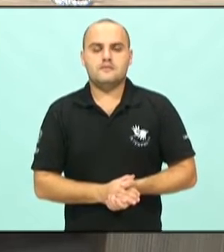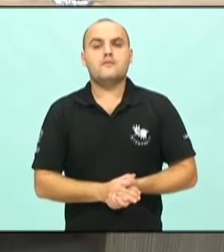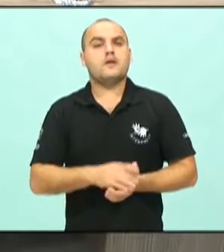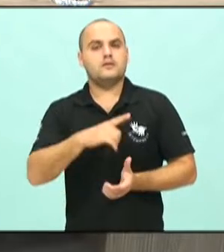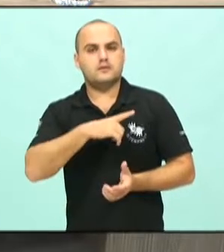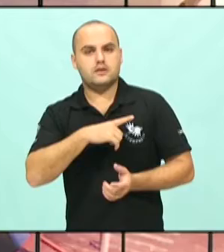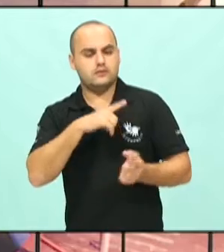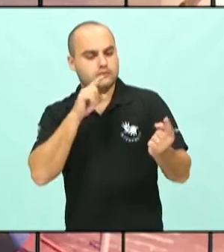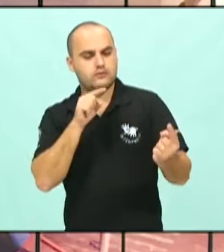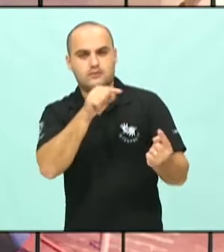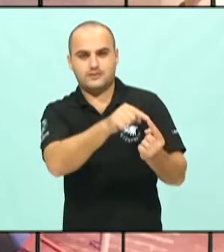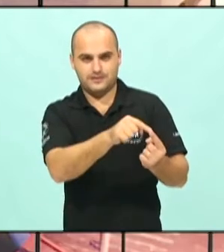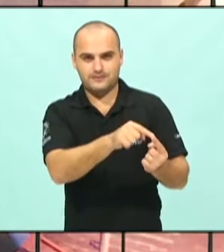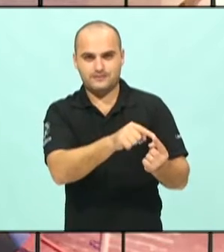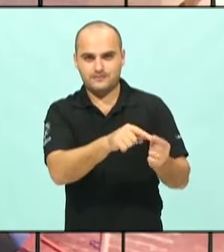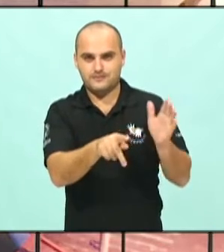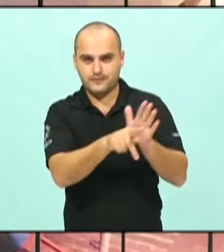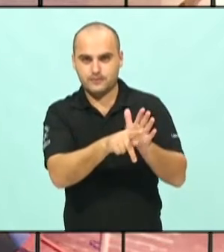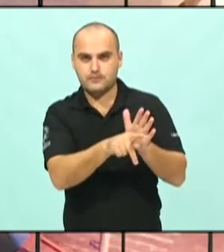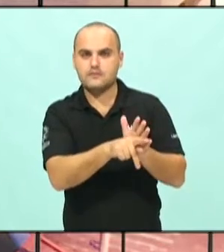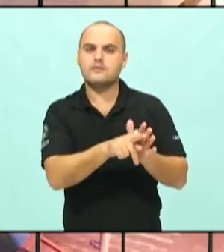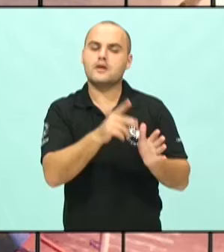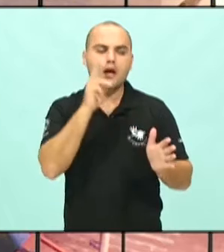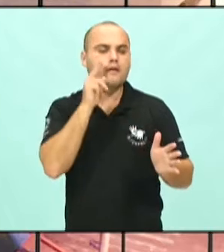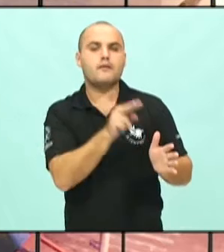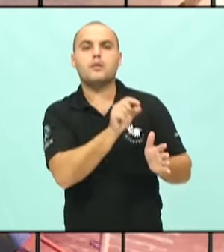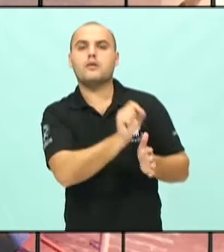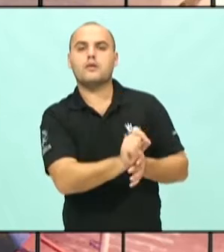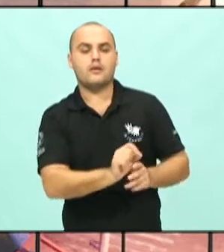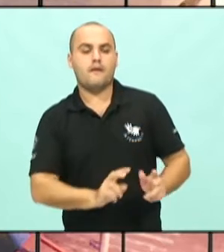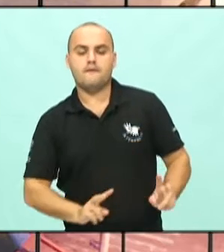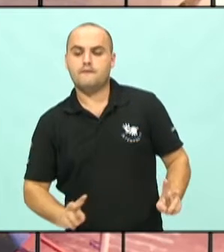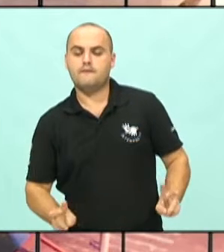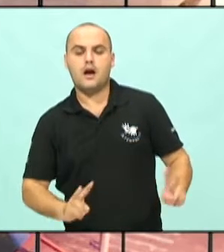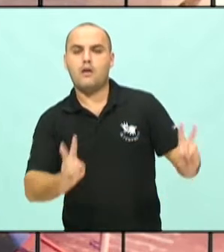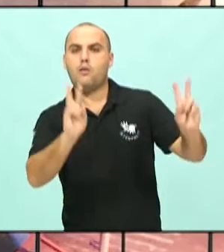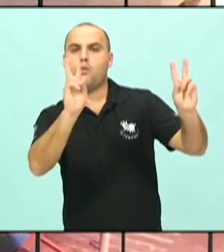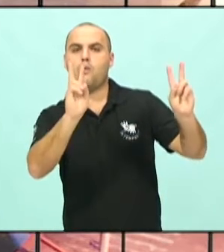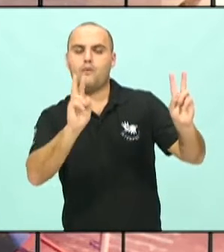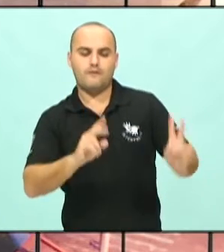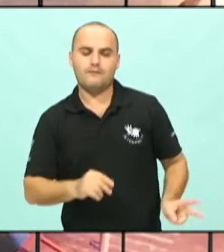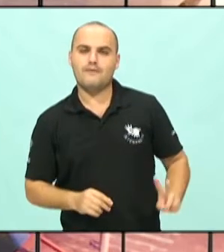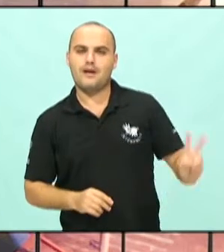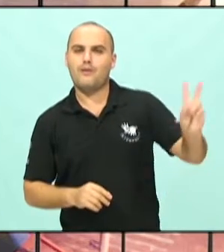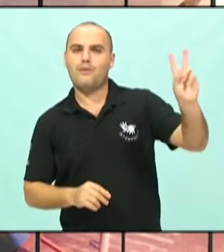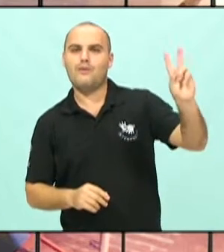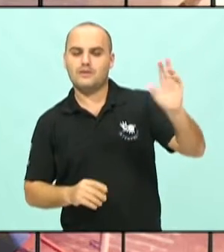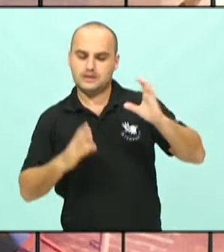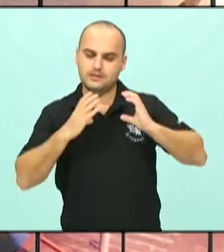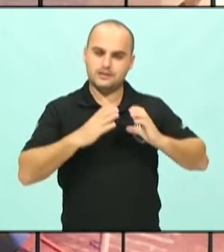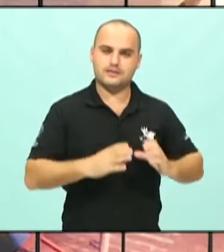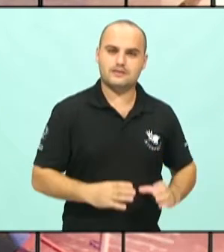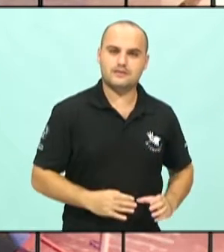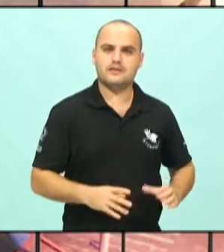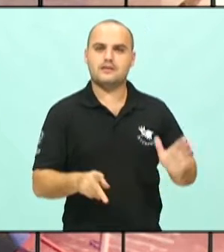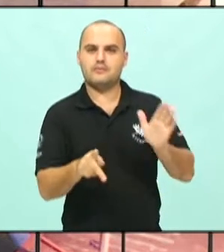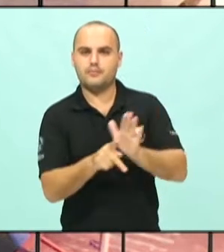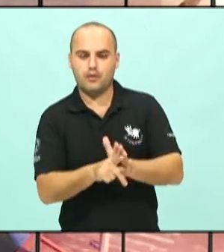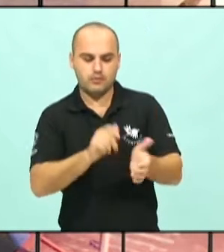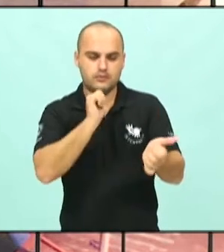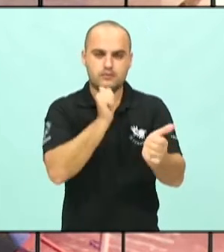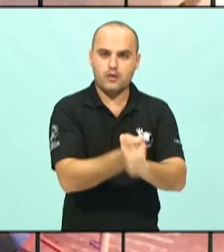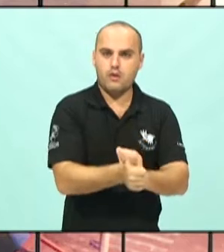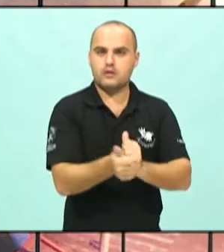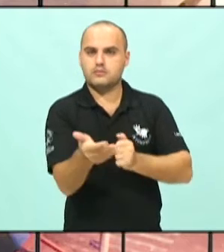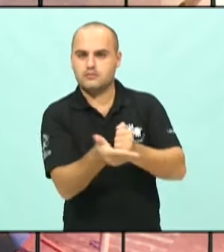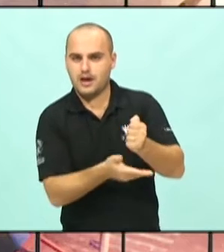gente vê que tem implementar valores de cidadania, inserir a prática de vivências corporais e dos esportes de